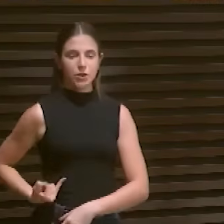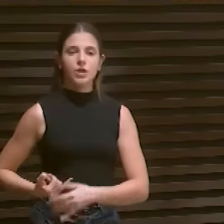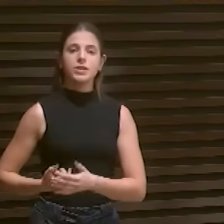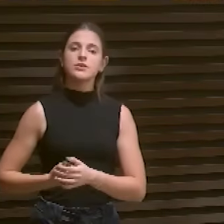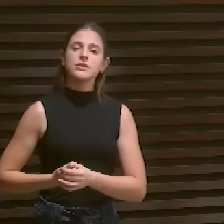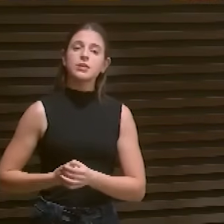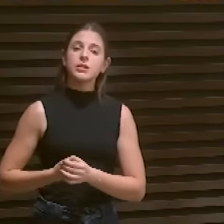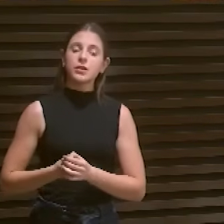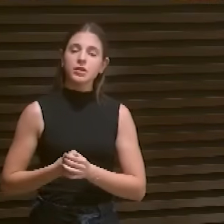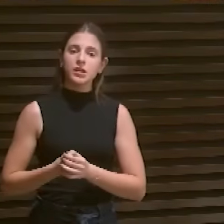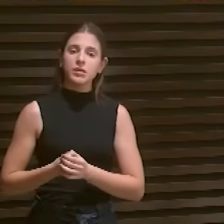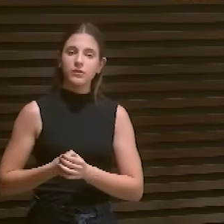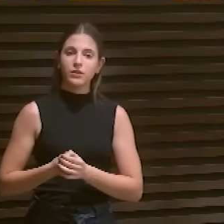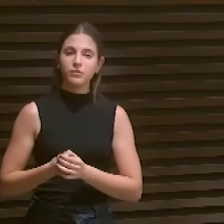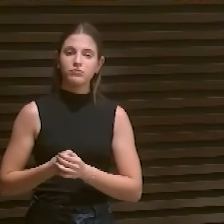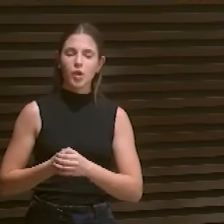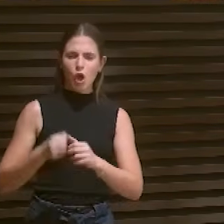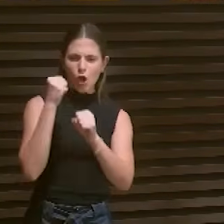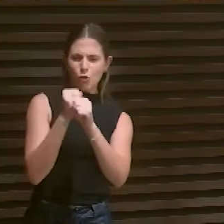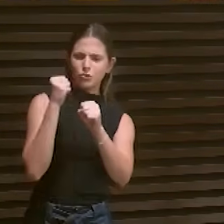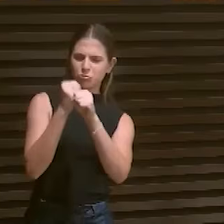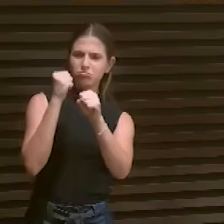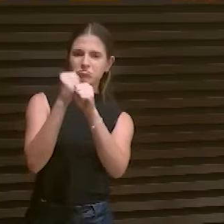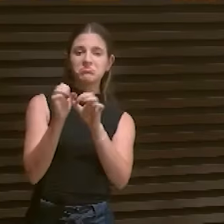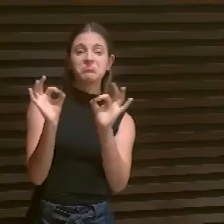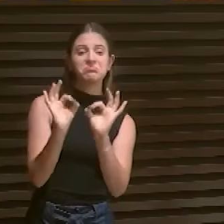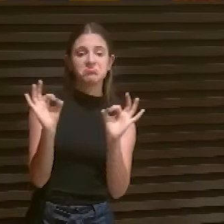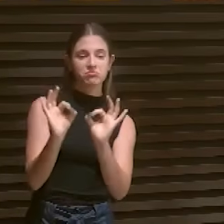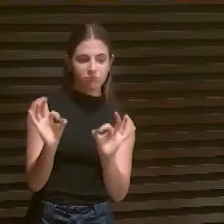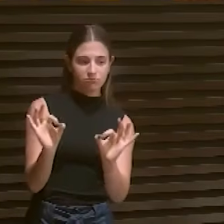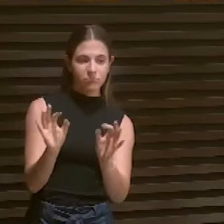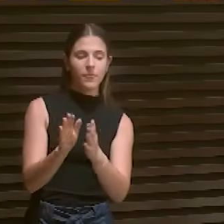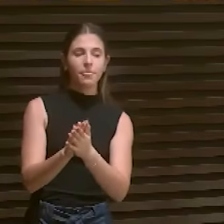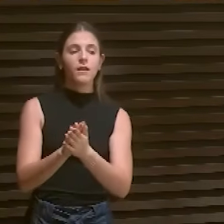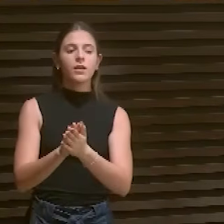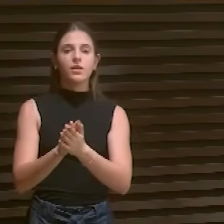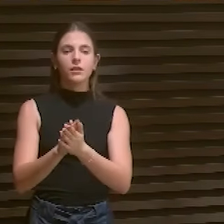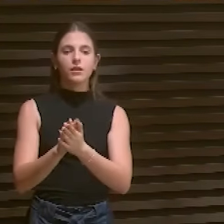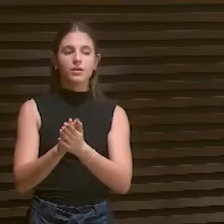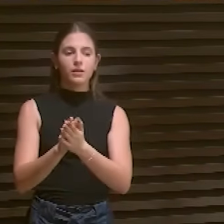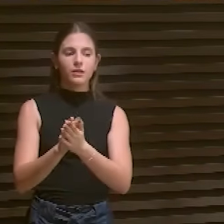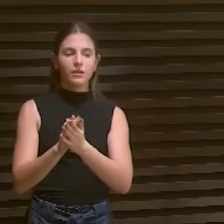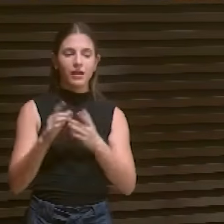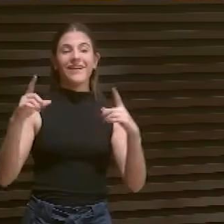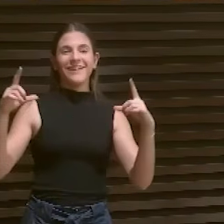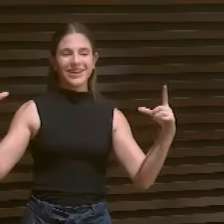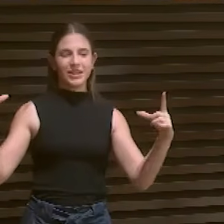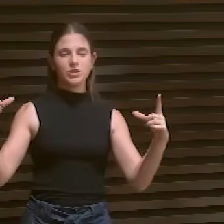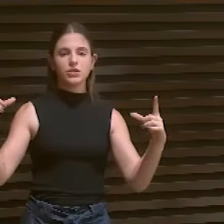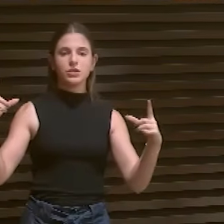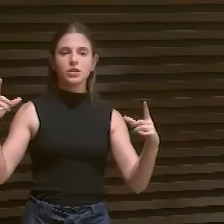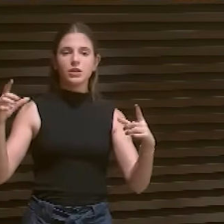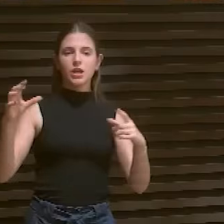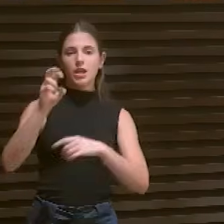foram muito bem construídos. E a maior e mais antiga das pirâmides egípcias, que é a pirâmide de